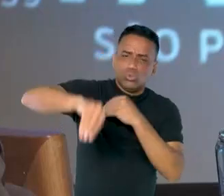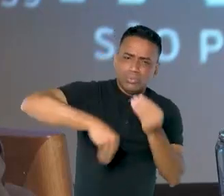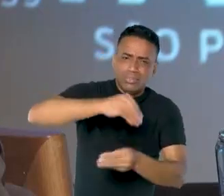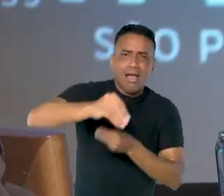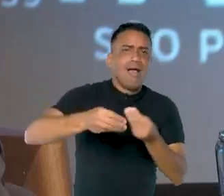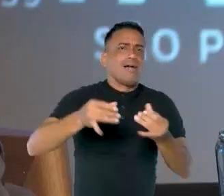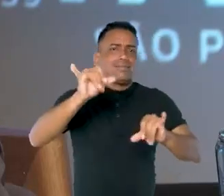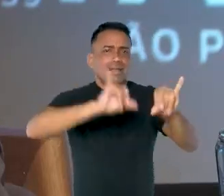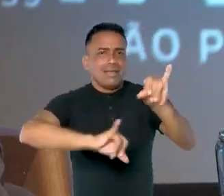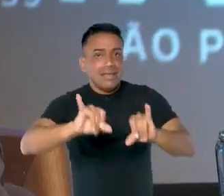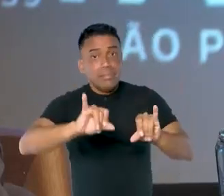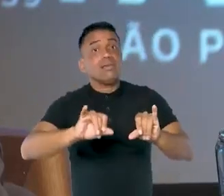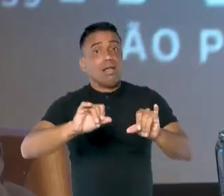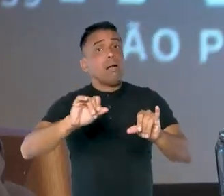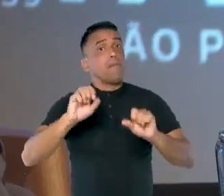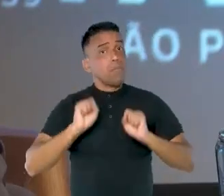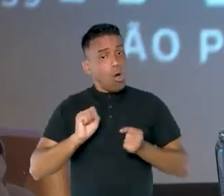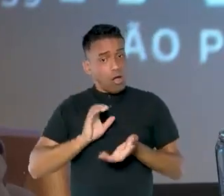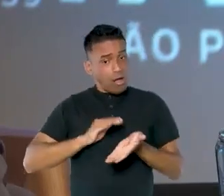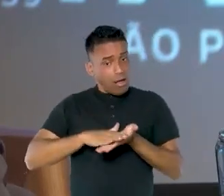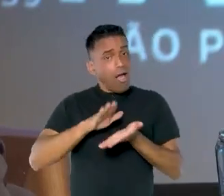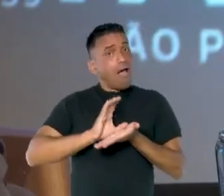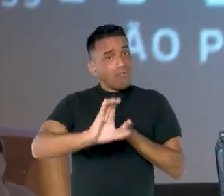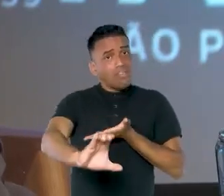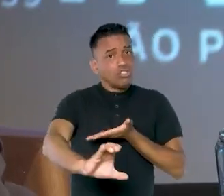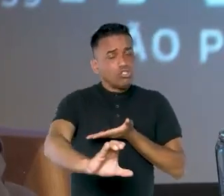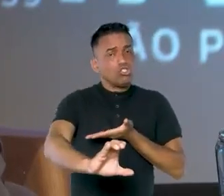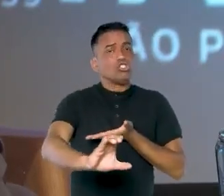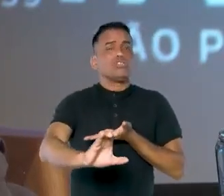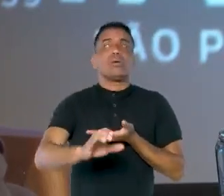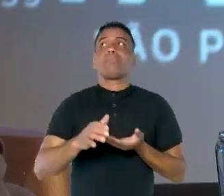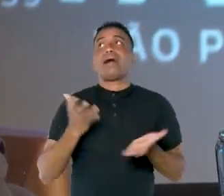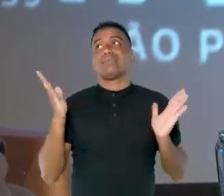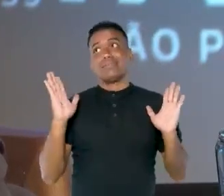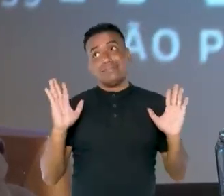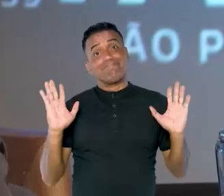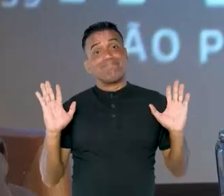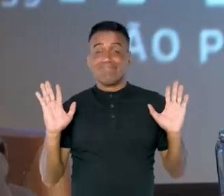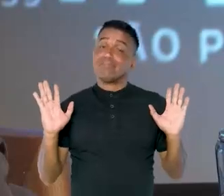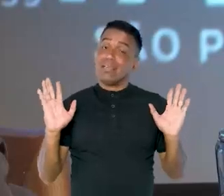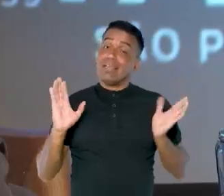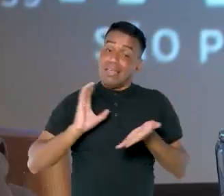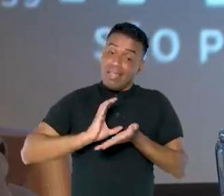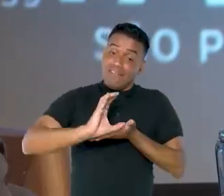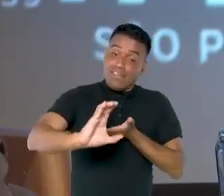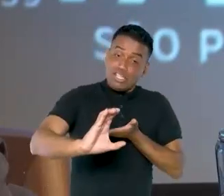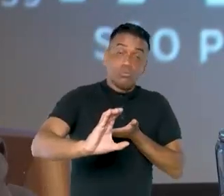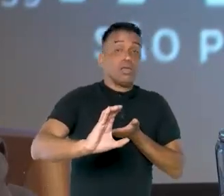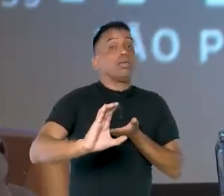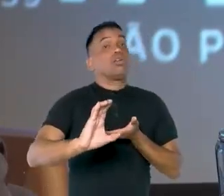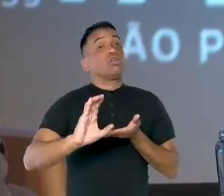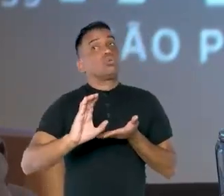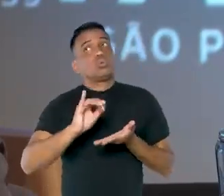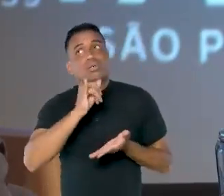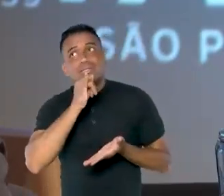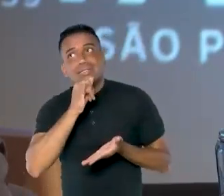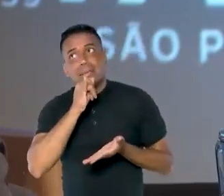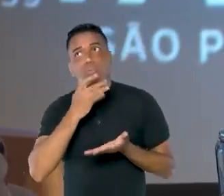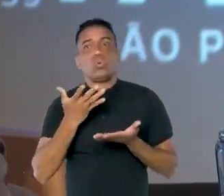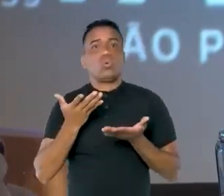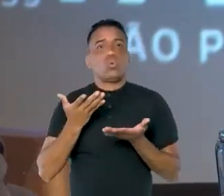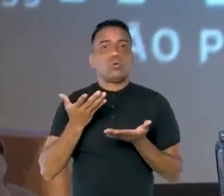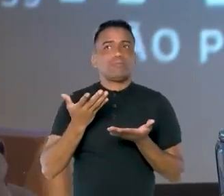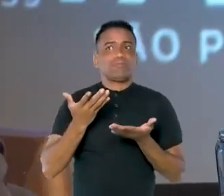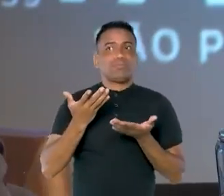pena investir. Mas a única coisa que eu gostaria é que esse investimento fosse